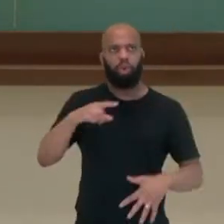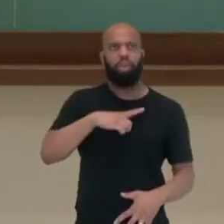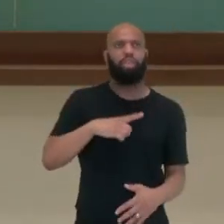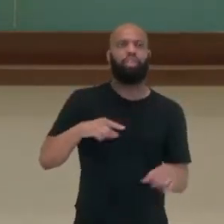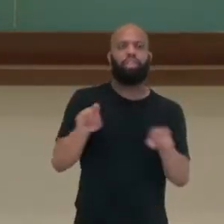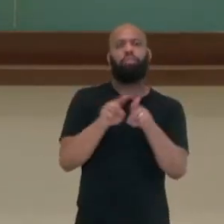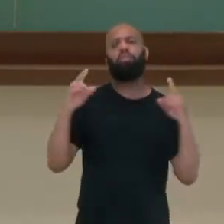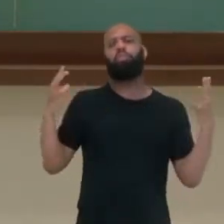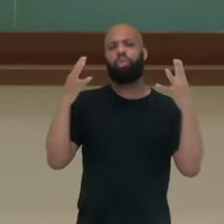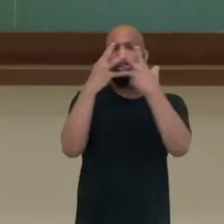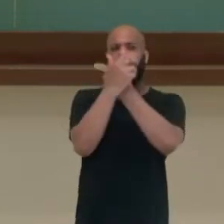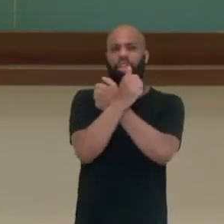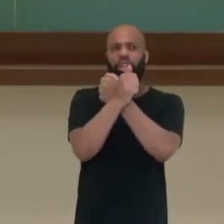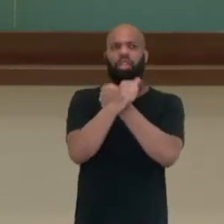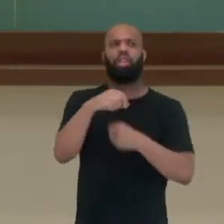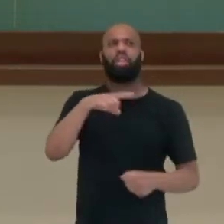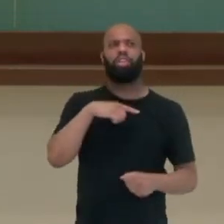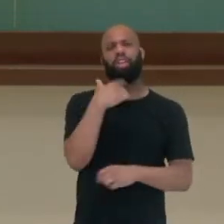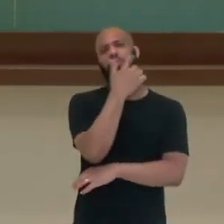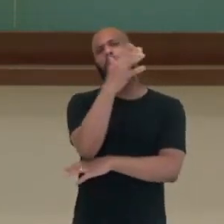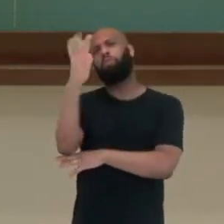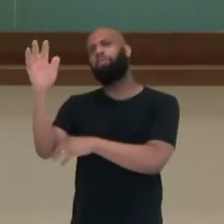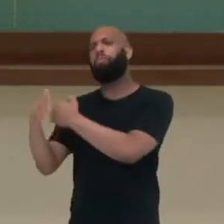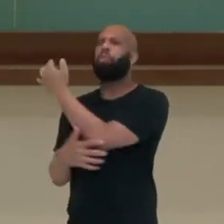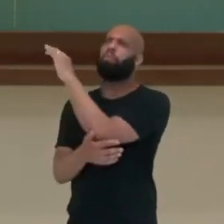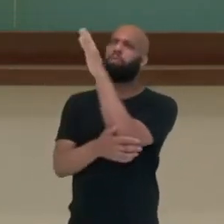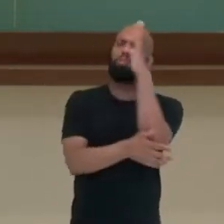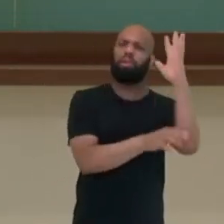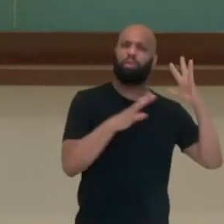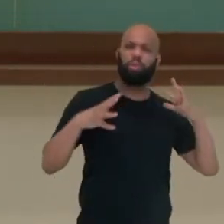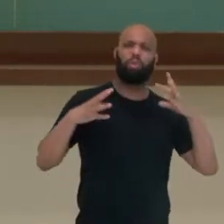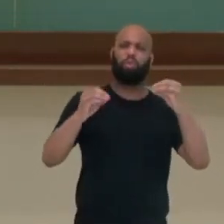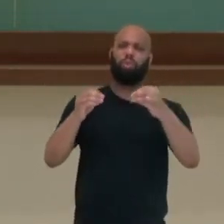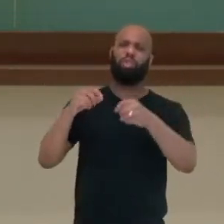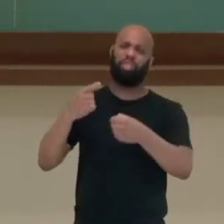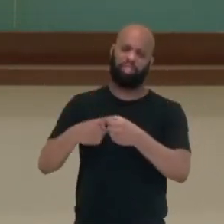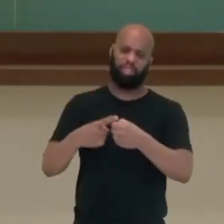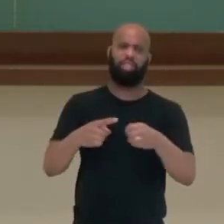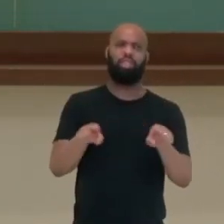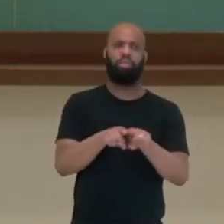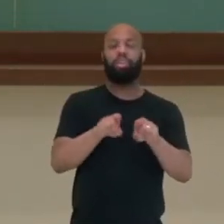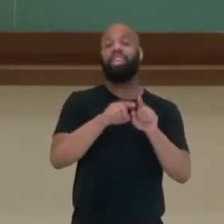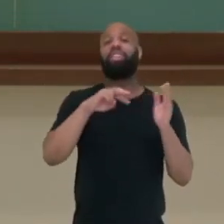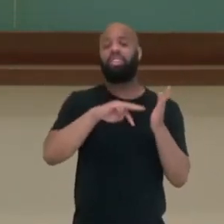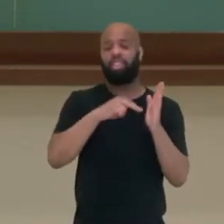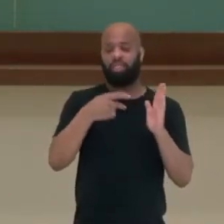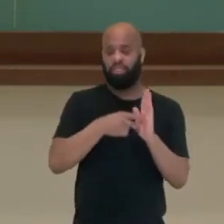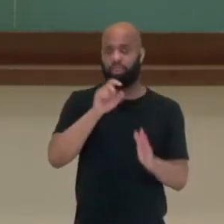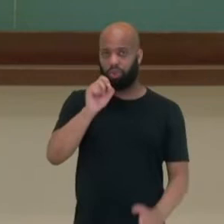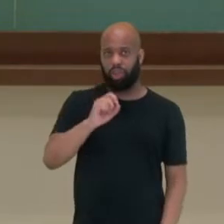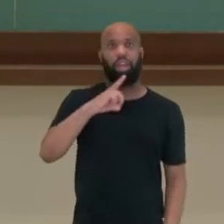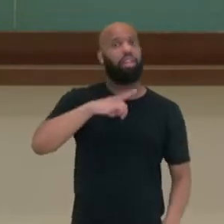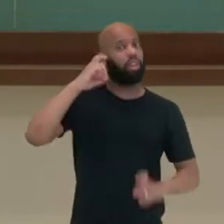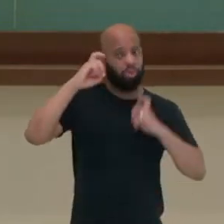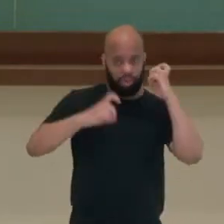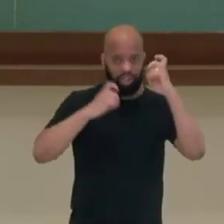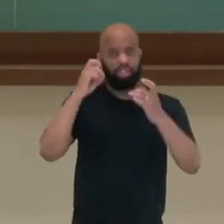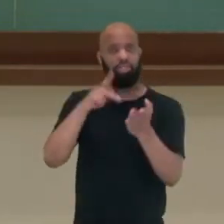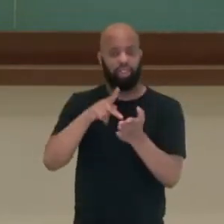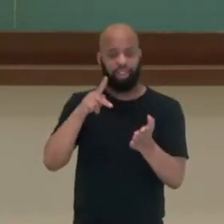que estão espalhadas por toda a cidade. Ou seja, há uma preocupação em